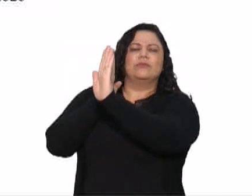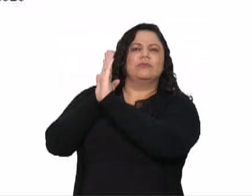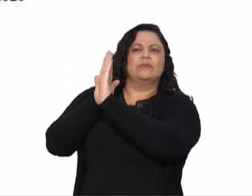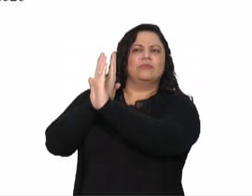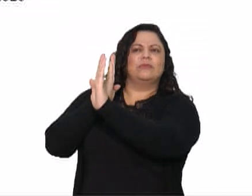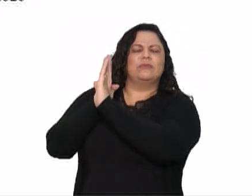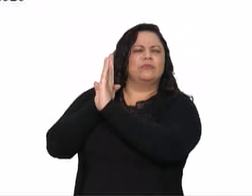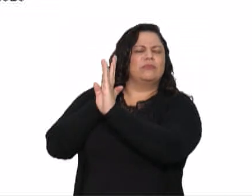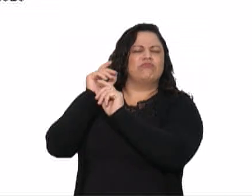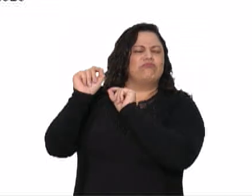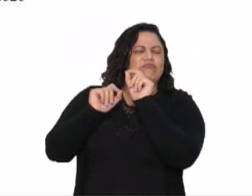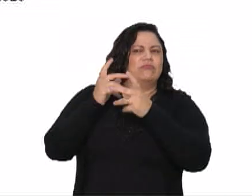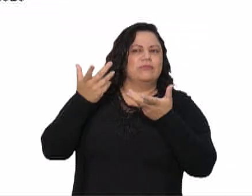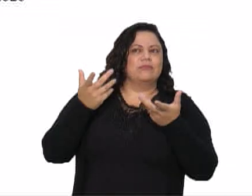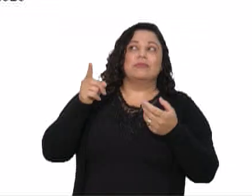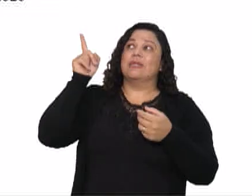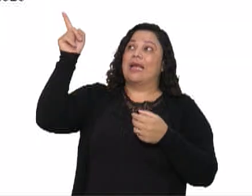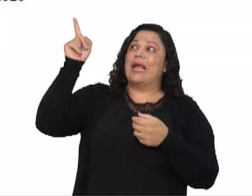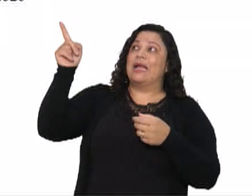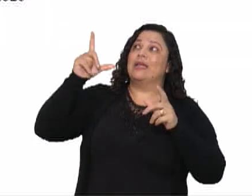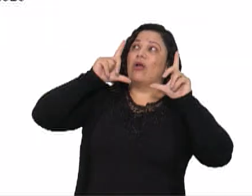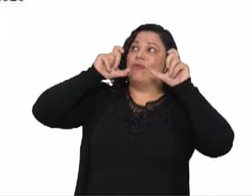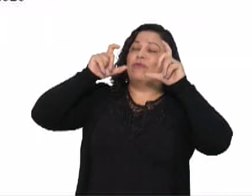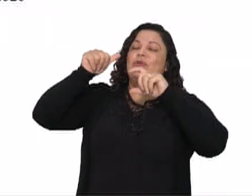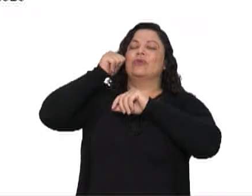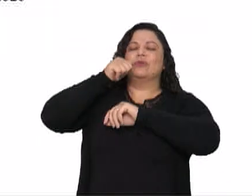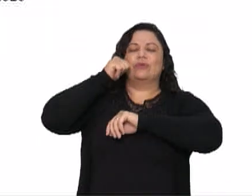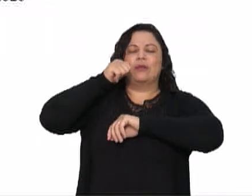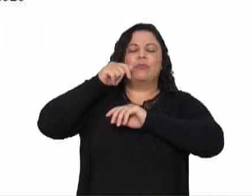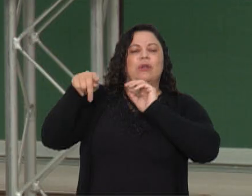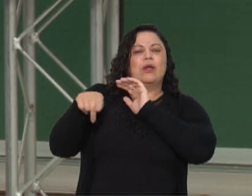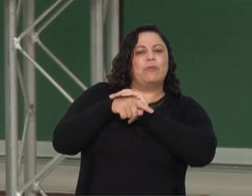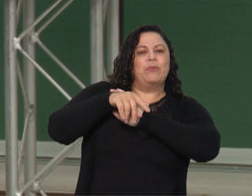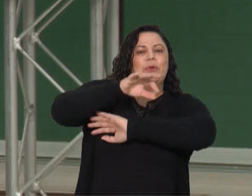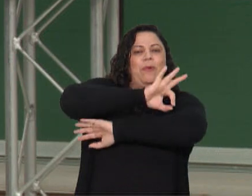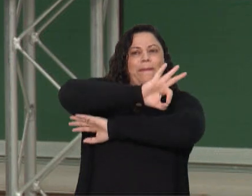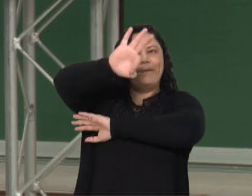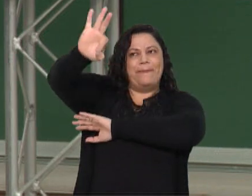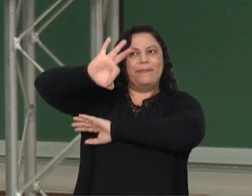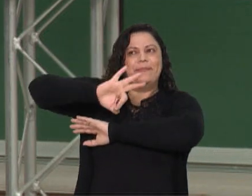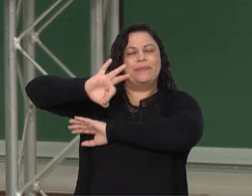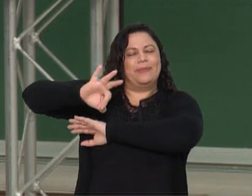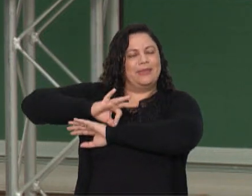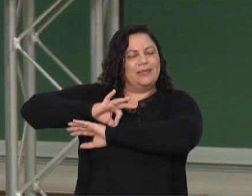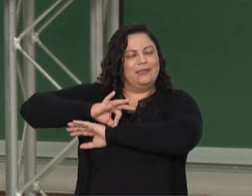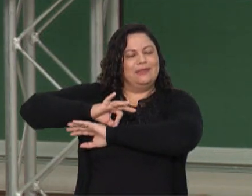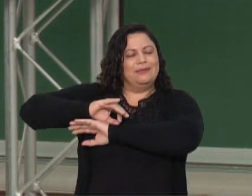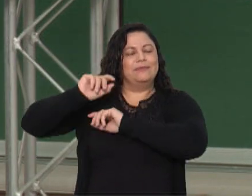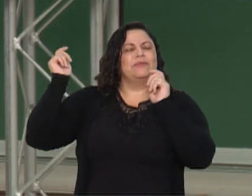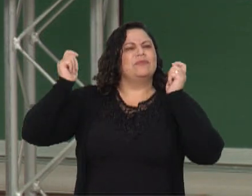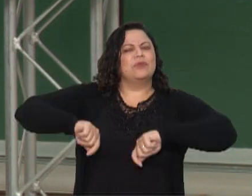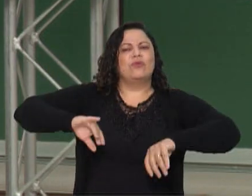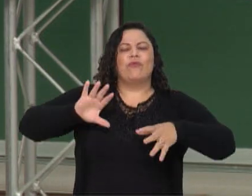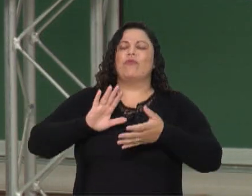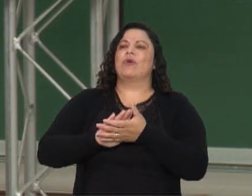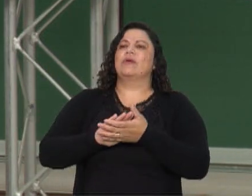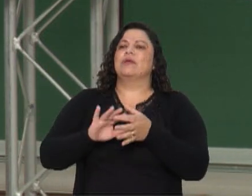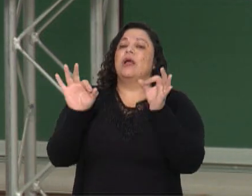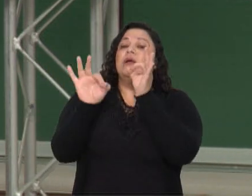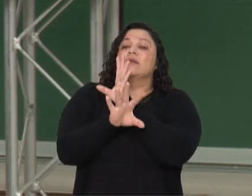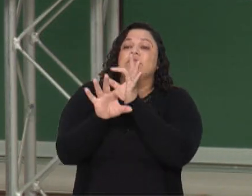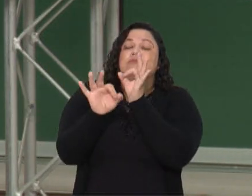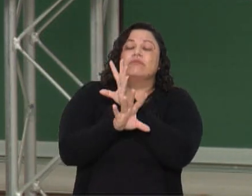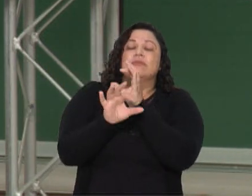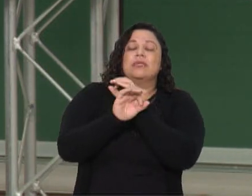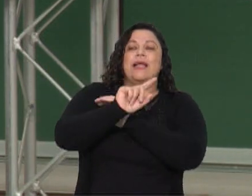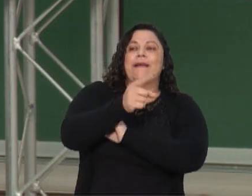fotografia da arquiteta que projetou o MASP, certo? Foi feito quando? Foi concluído esse projeto em